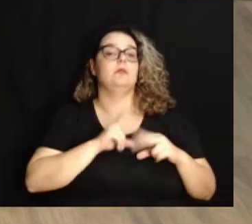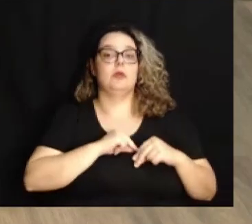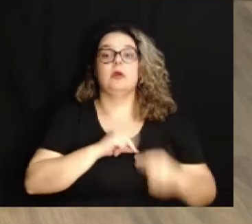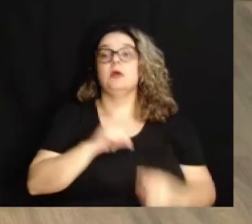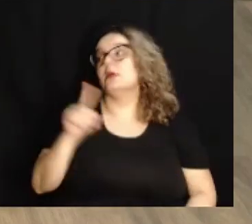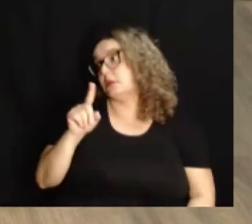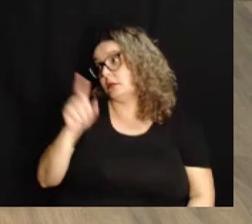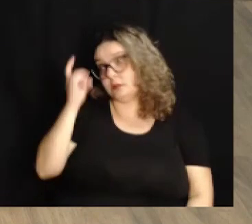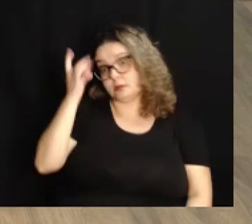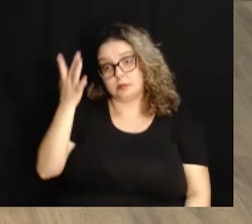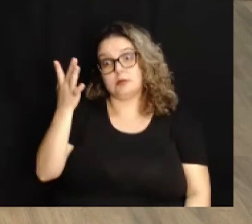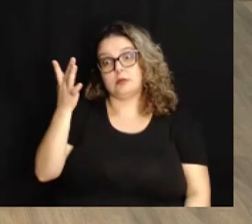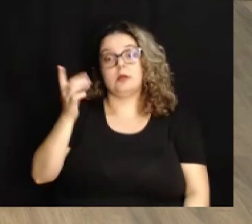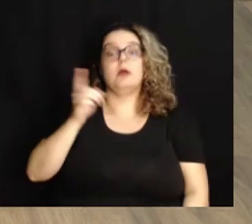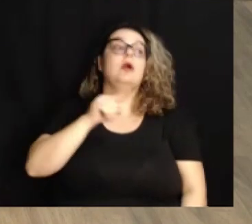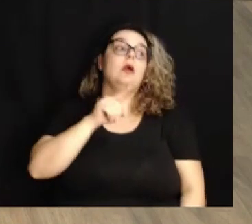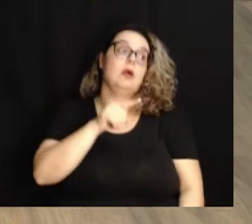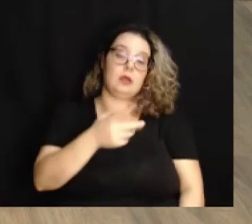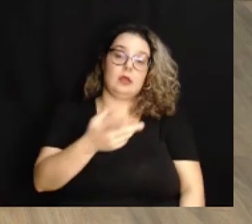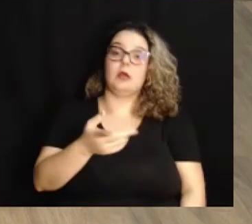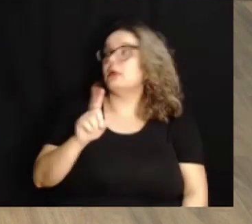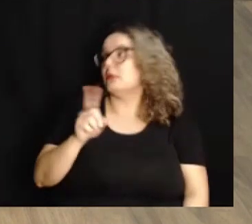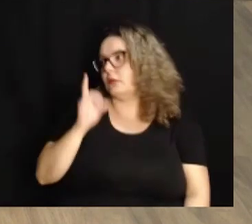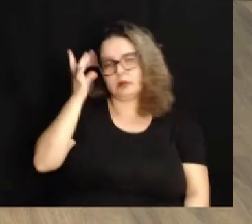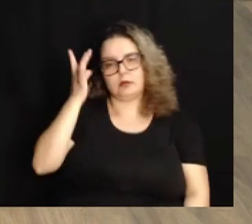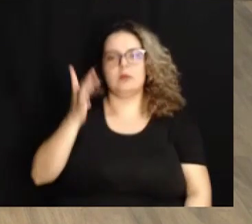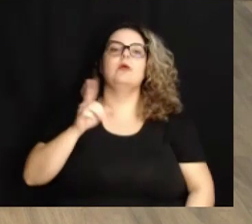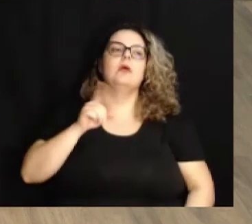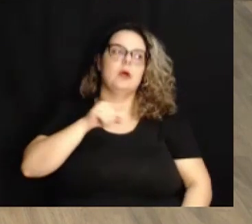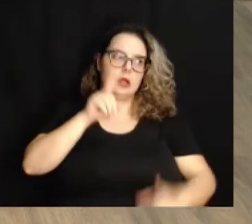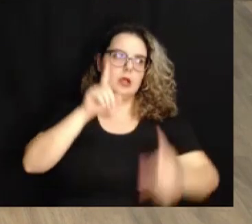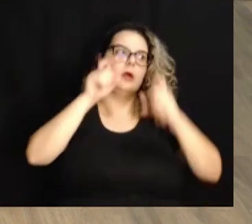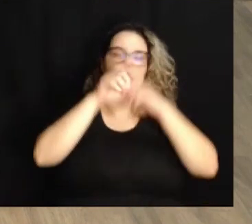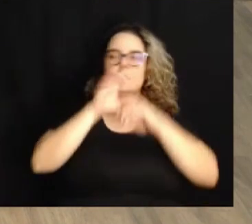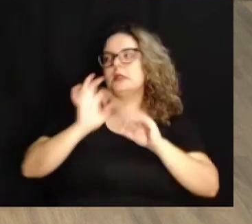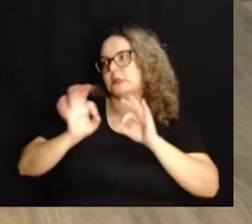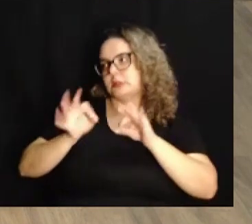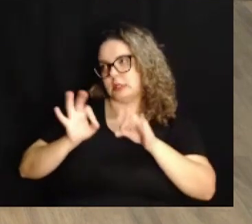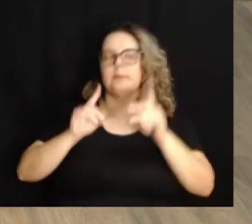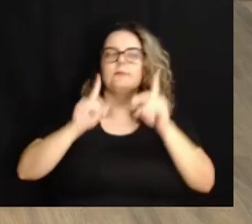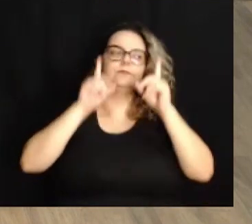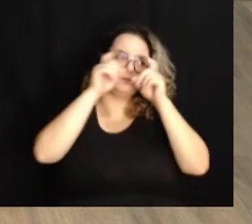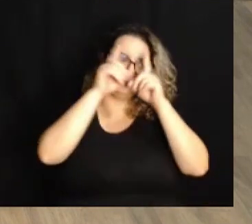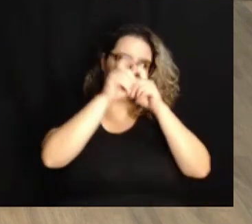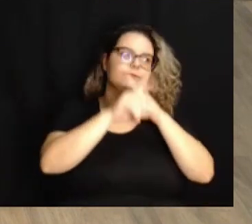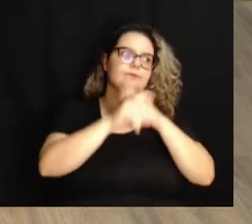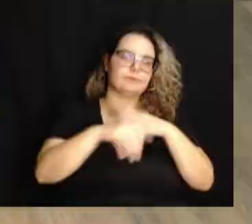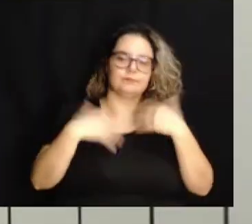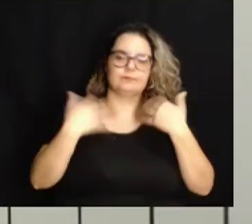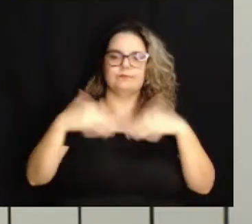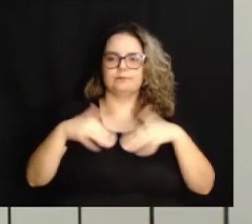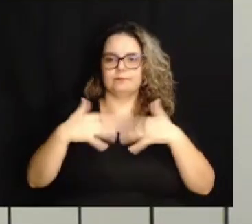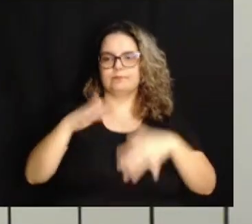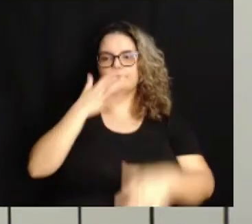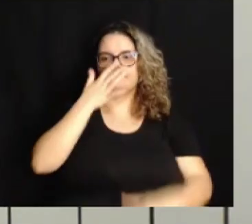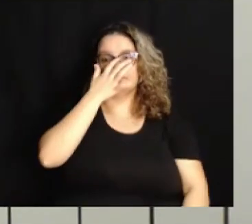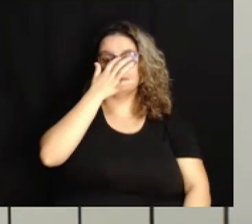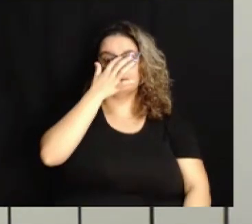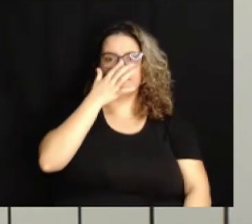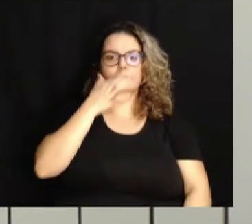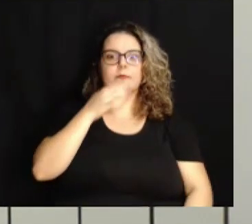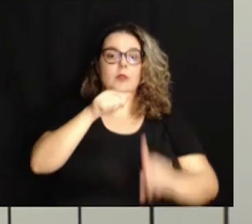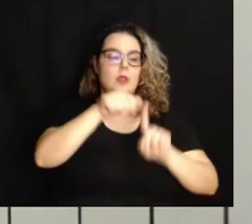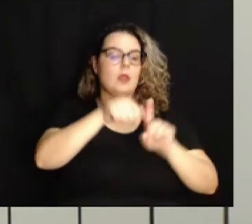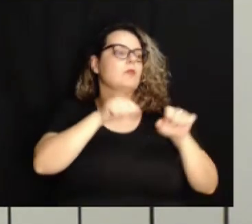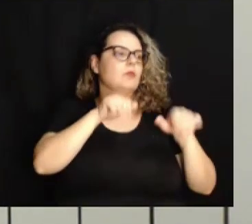fácil, como eu falei, não tem forma. É algo desafiador, Exato. né? Desafiador, gente. Olha, em setembro e todos os